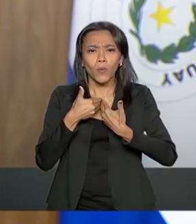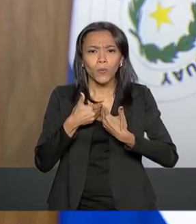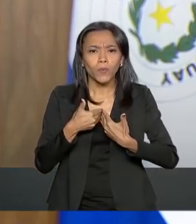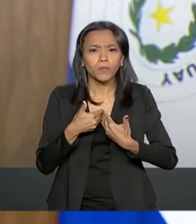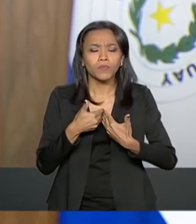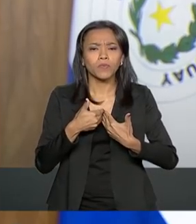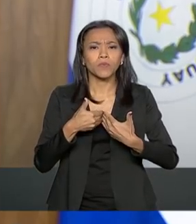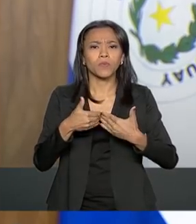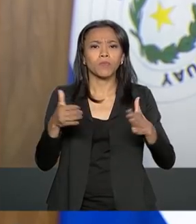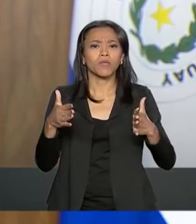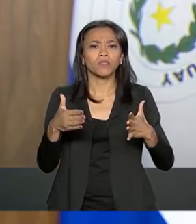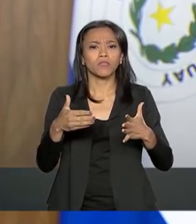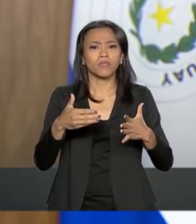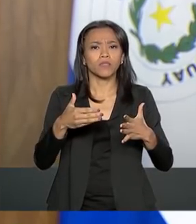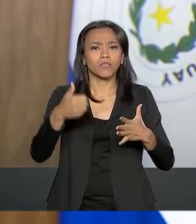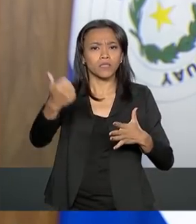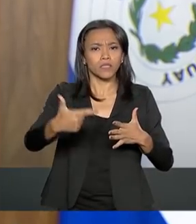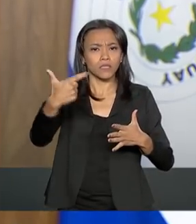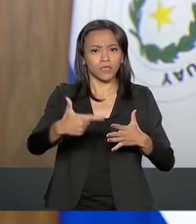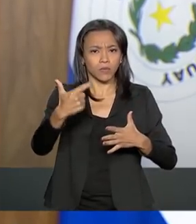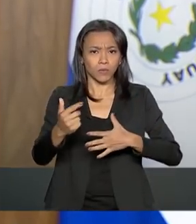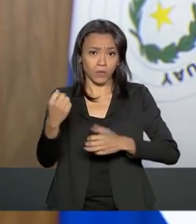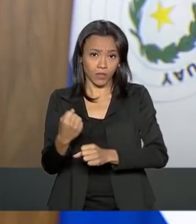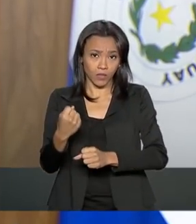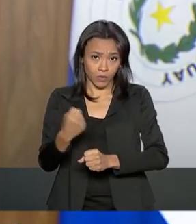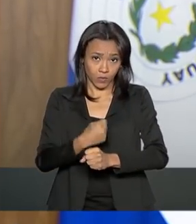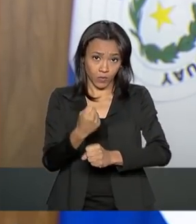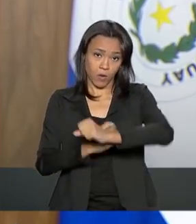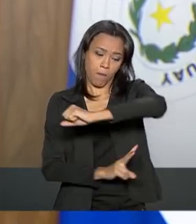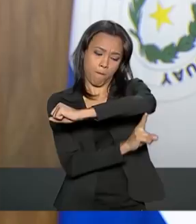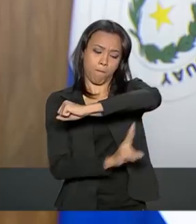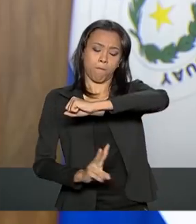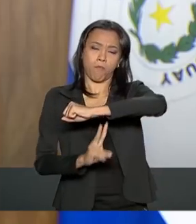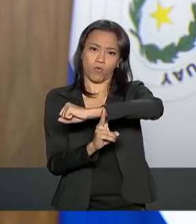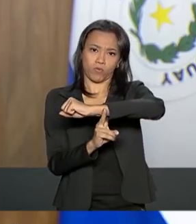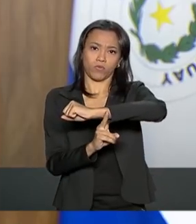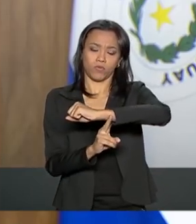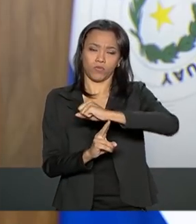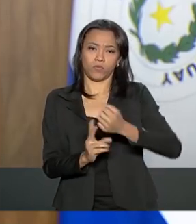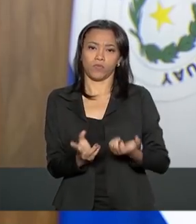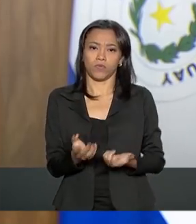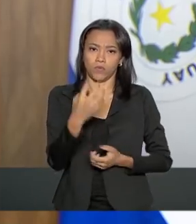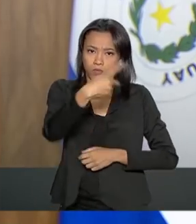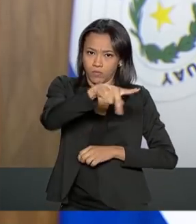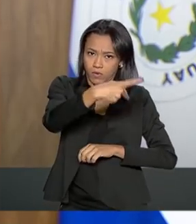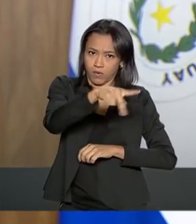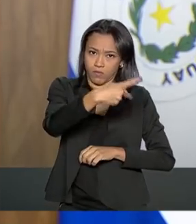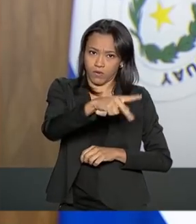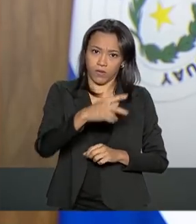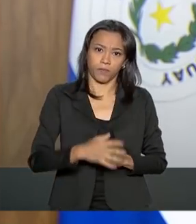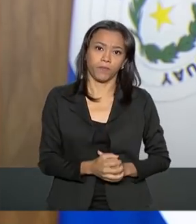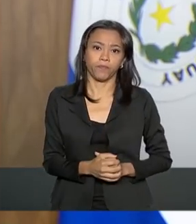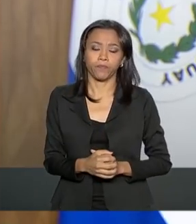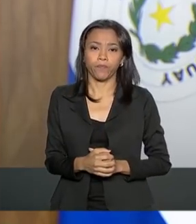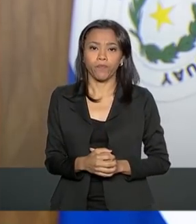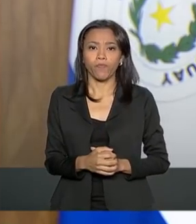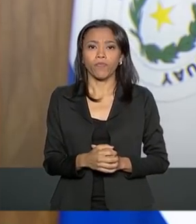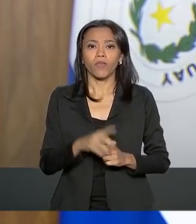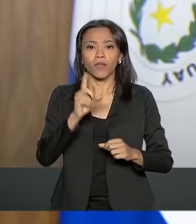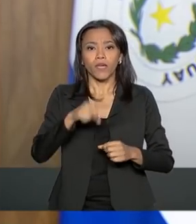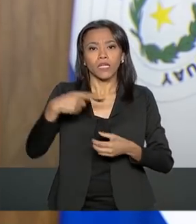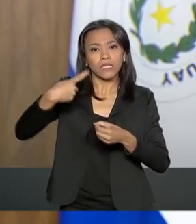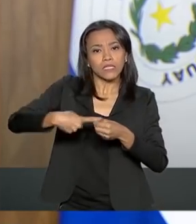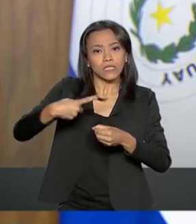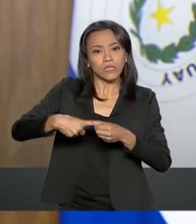o início do segundo ponte com a República do Paraguai, logo de 52 anos, a ponte entre Foz do Iguaçu,